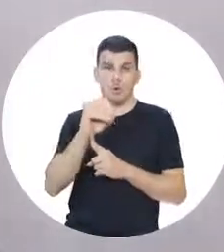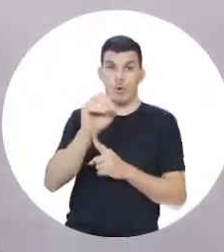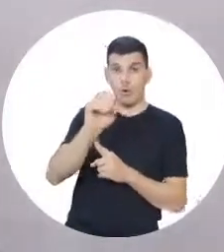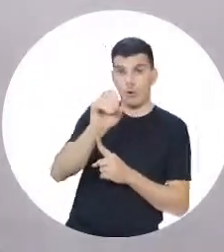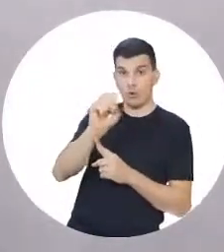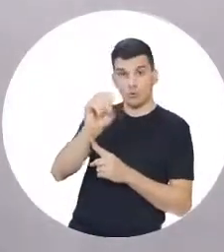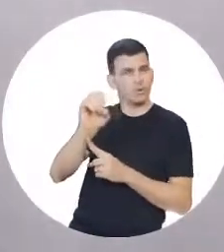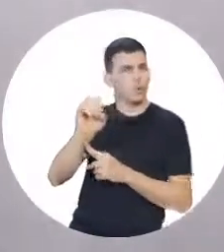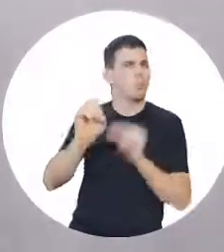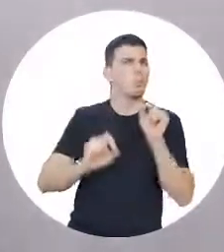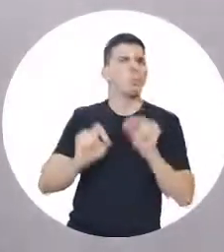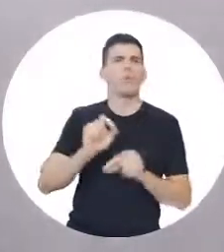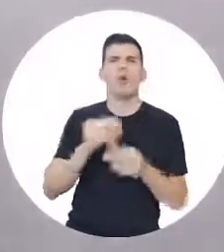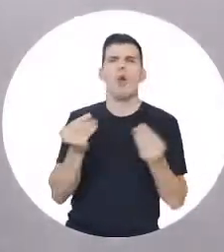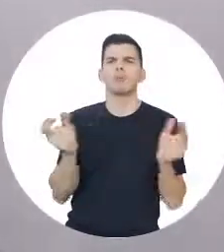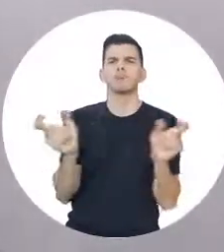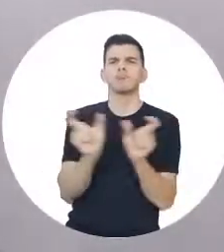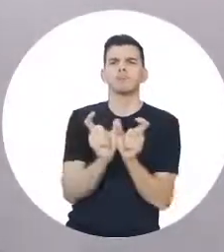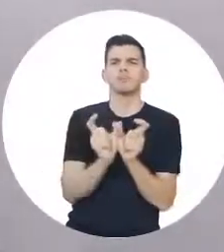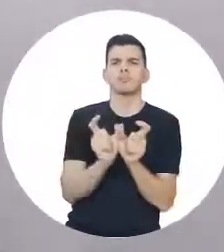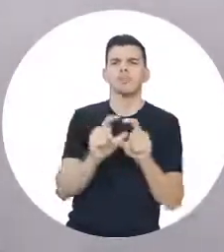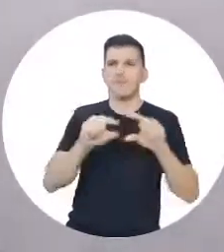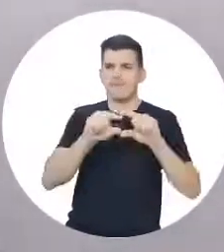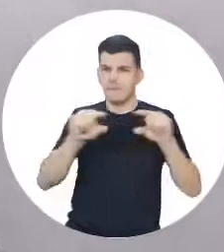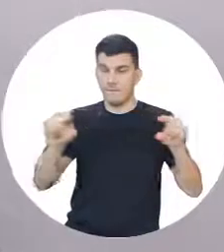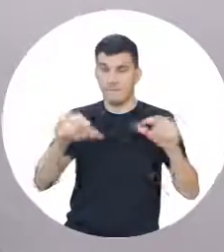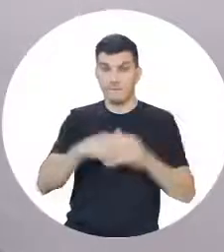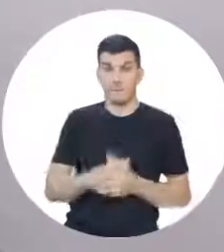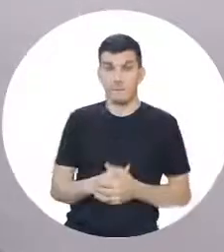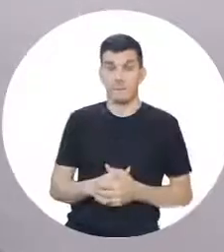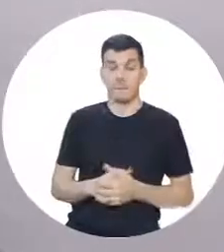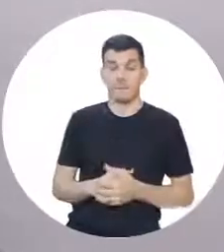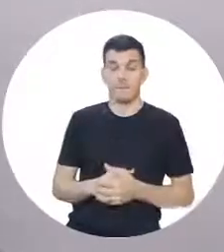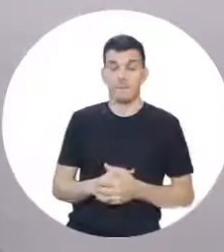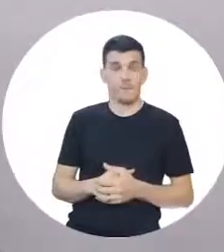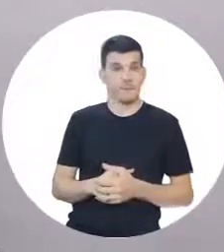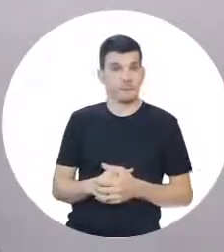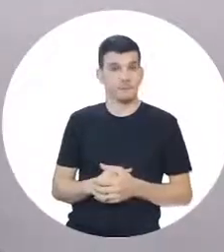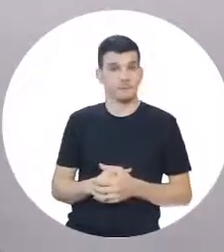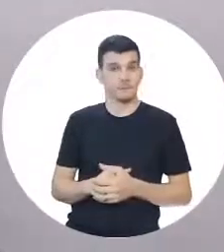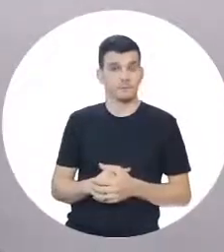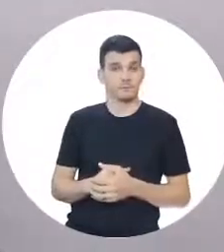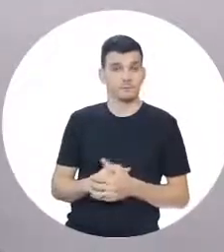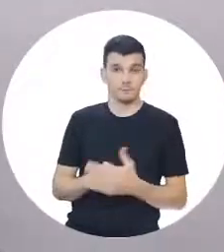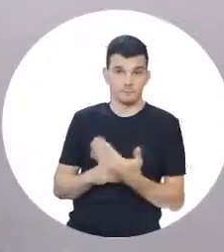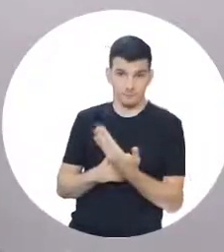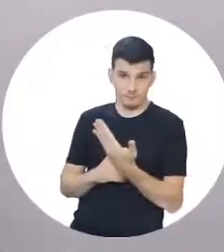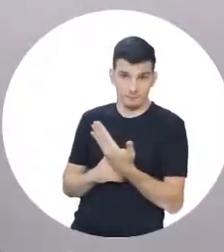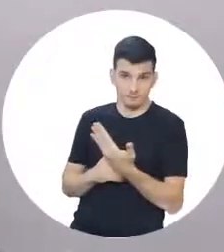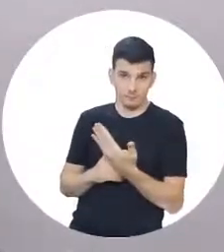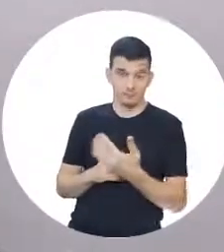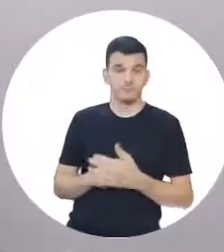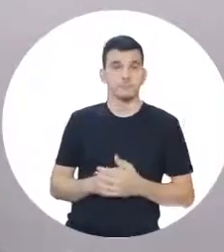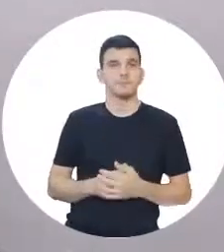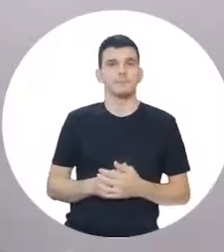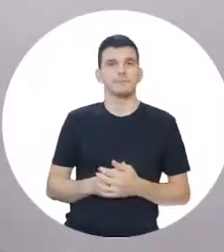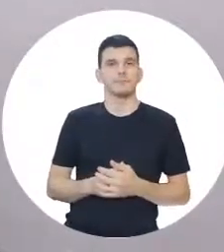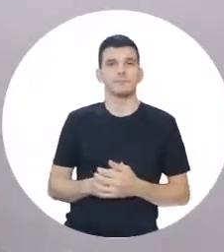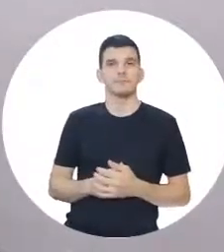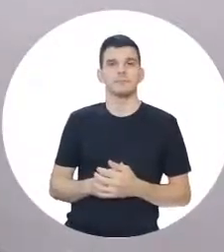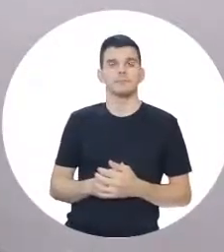Hipooso. Começa com hipo e termina com oso. Esse aqui é o ácido